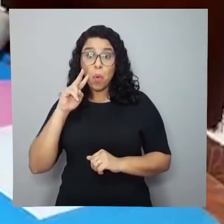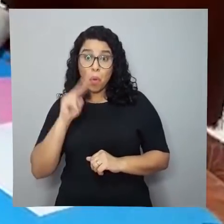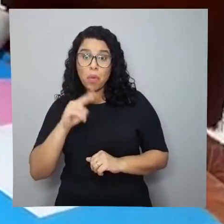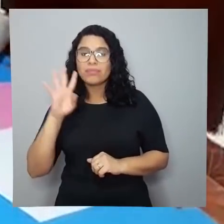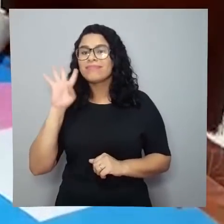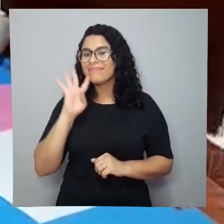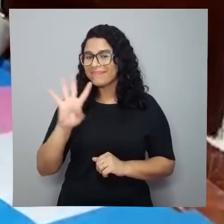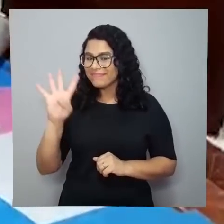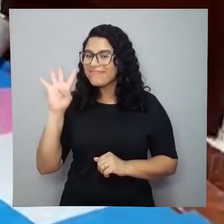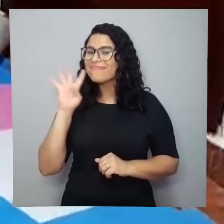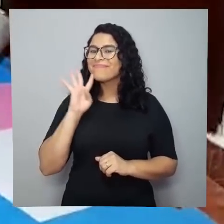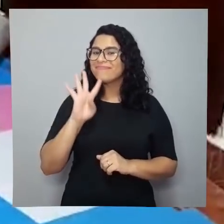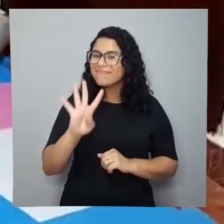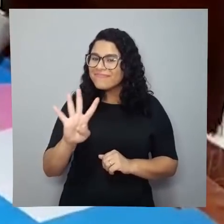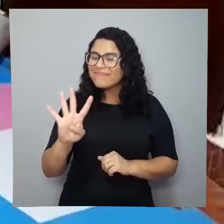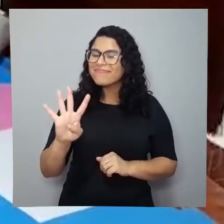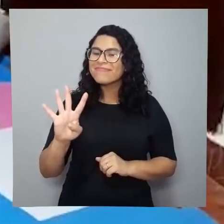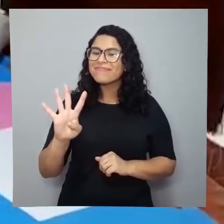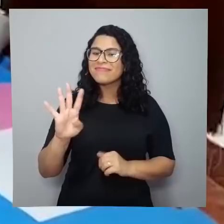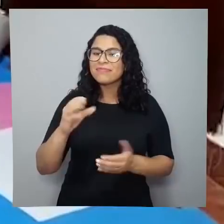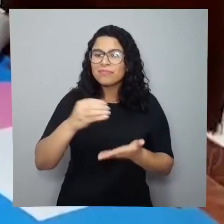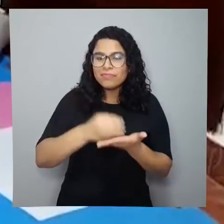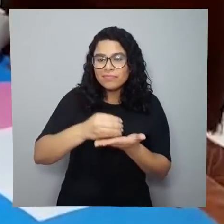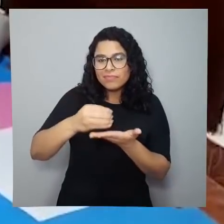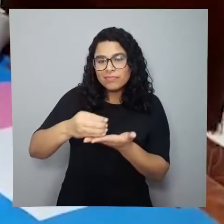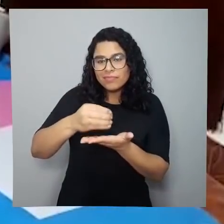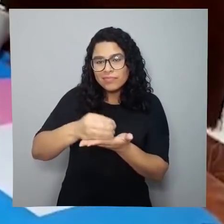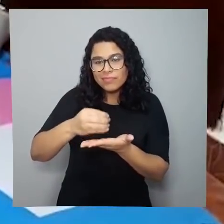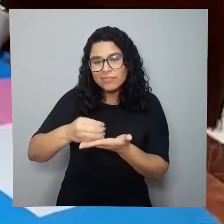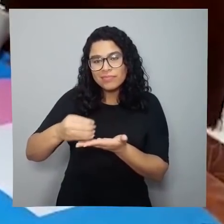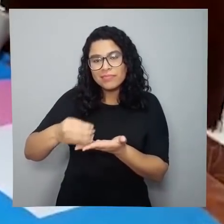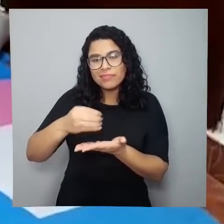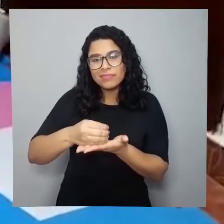olha que divertido.